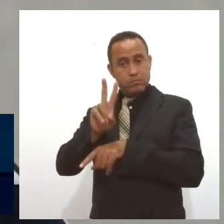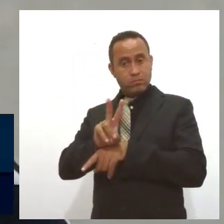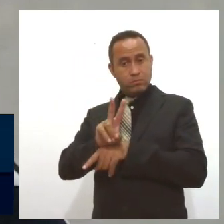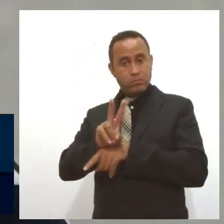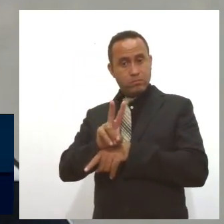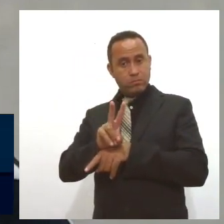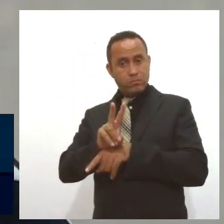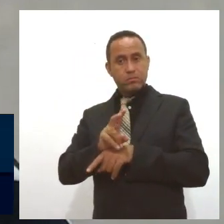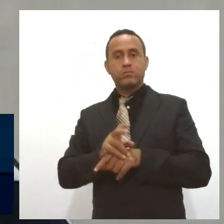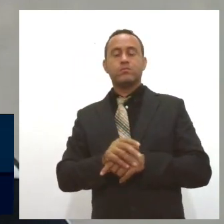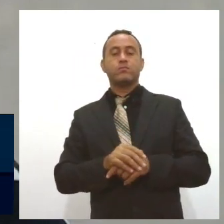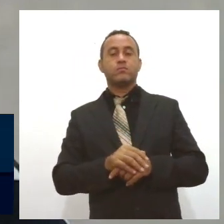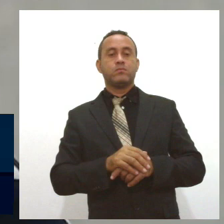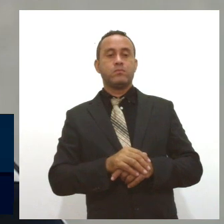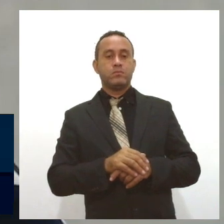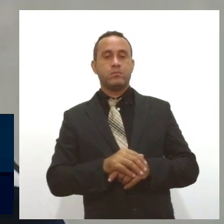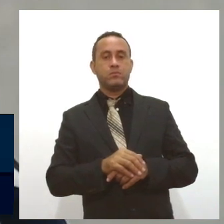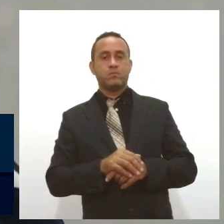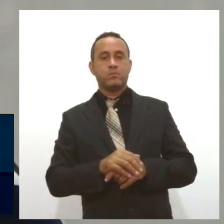um técnico